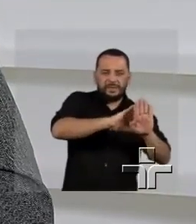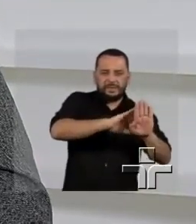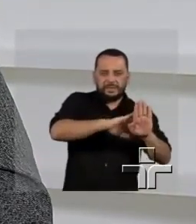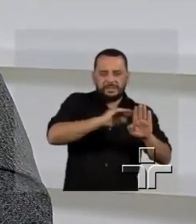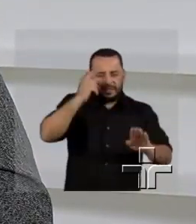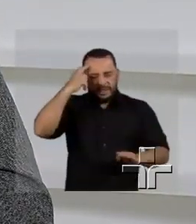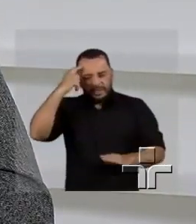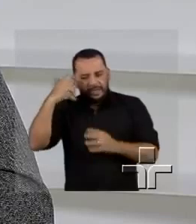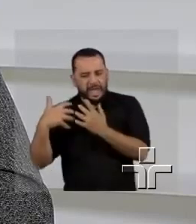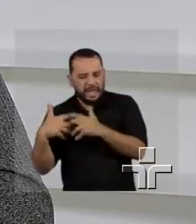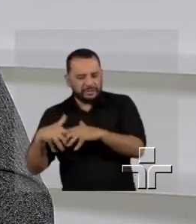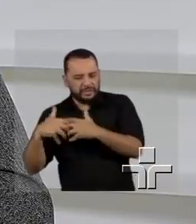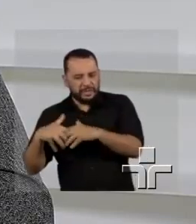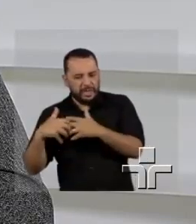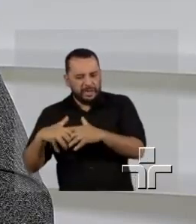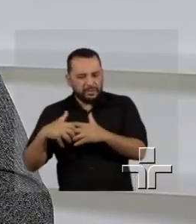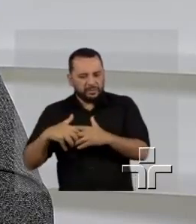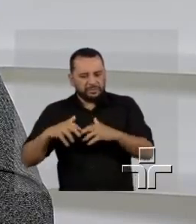sentido?